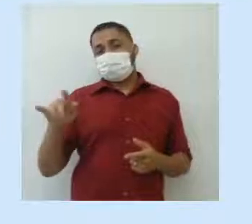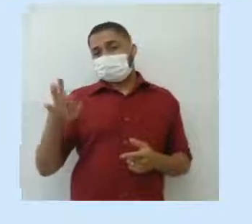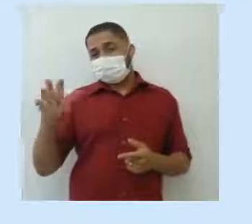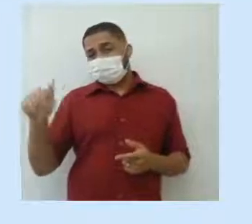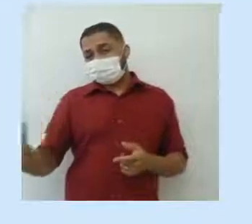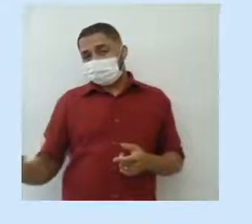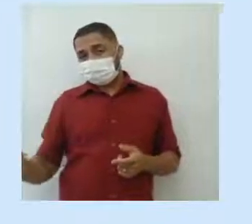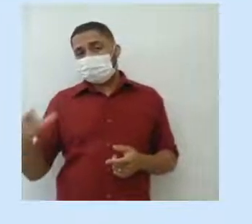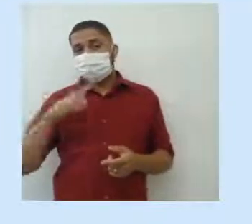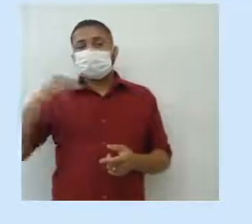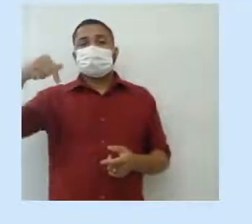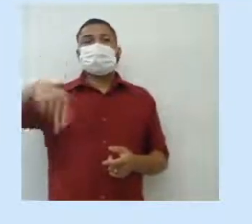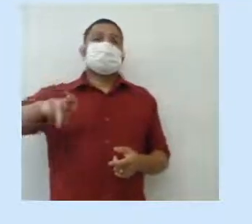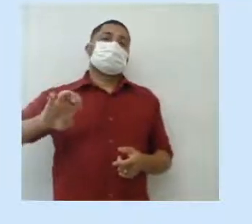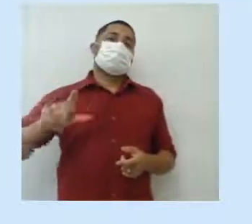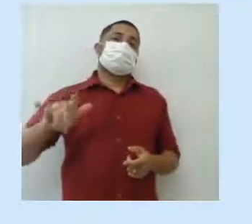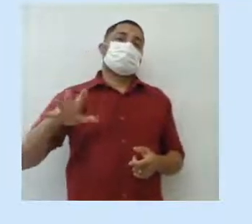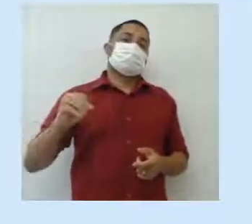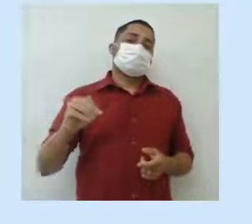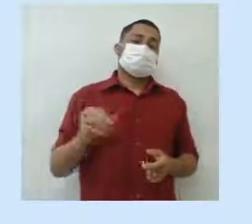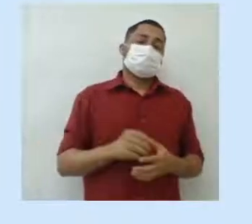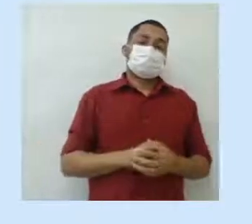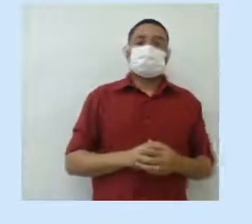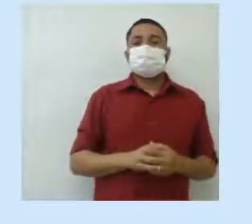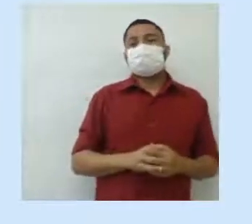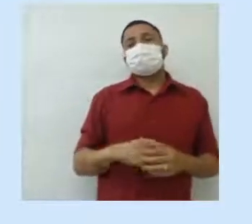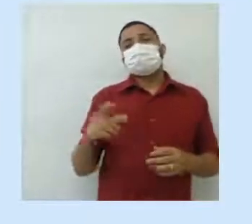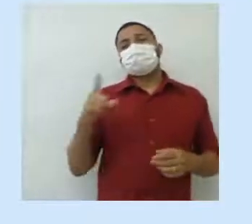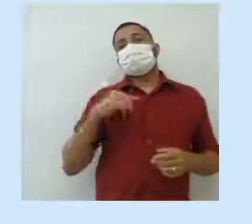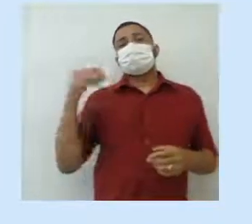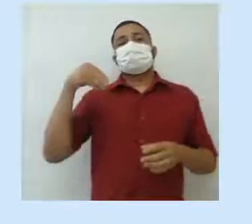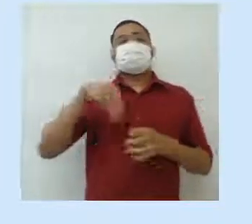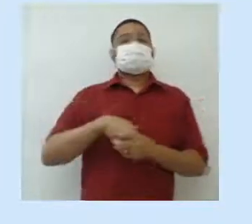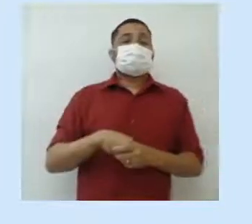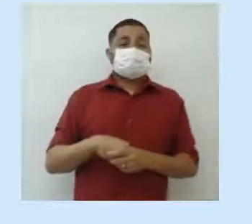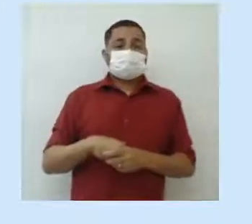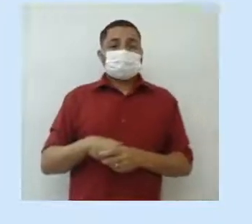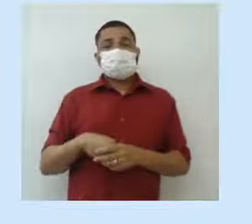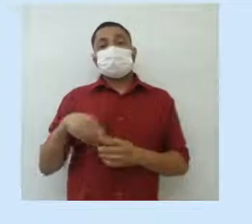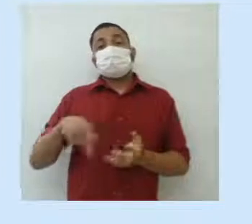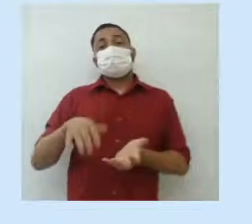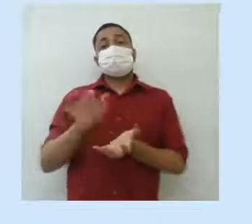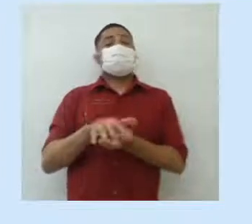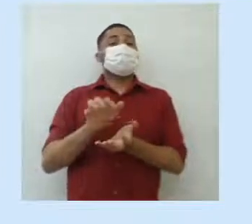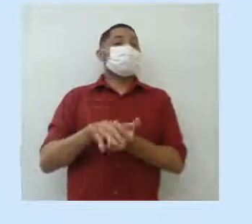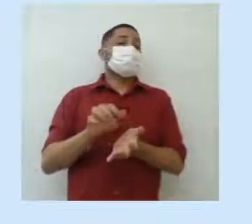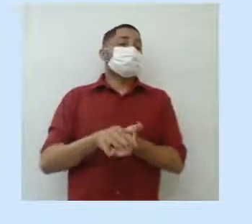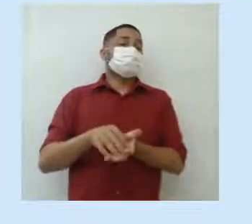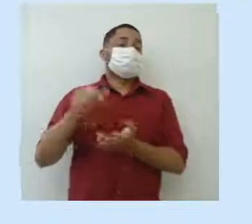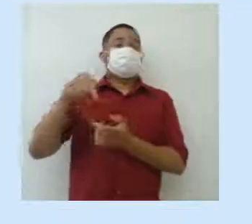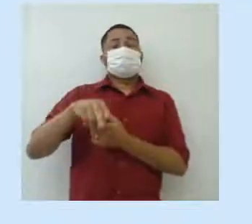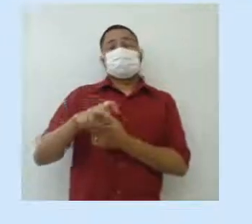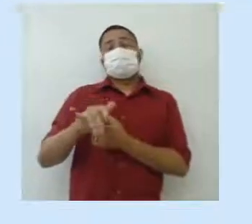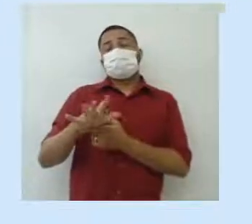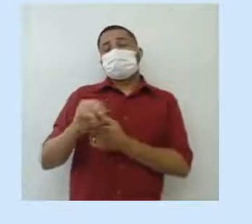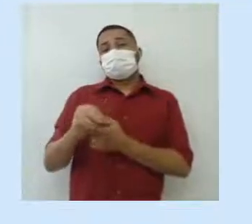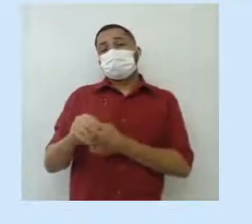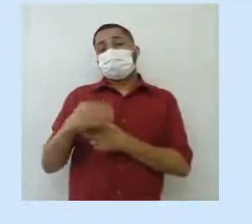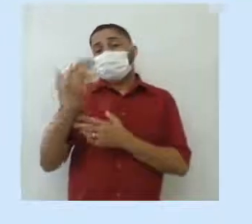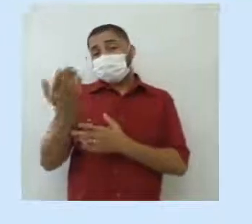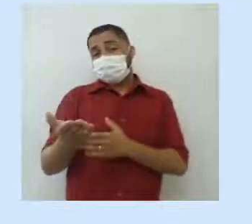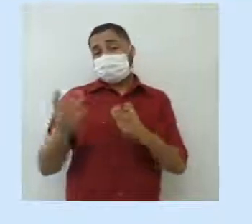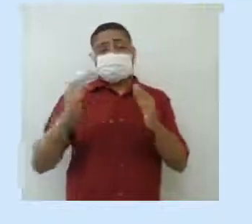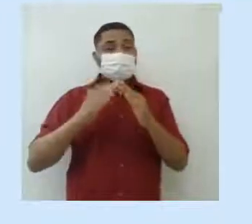quilombo do Palmares e tivemos aqui dentro de Pernambuco o quilombo de Maluguinho. Então você que está em casa